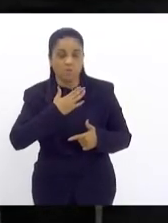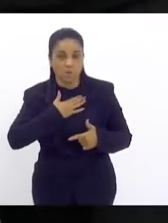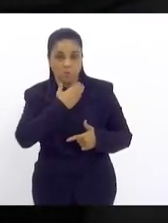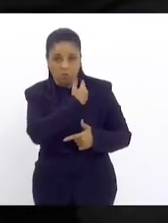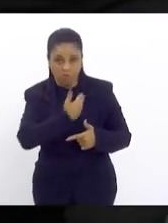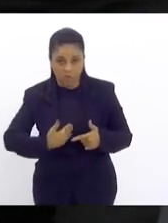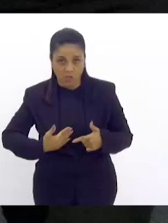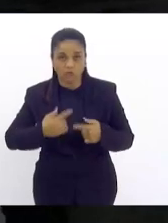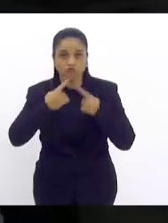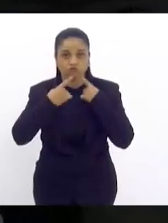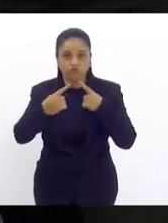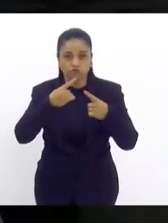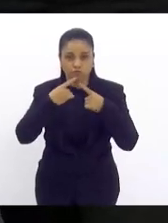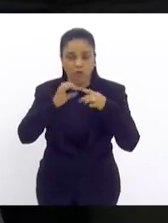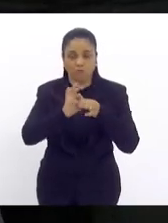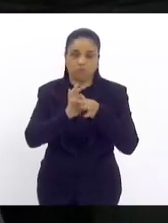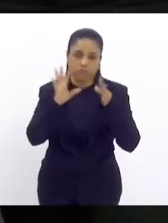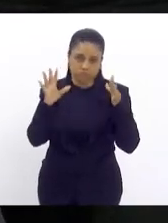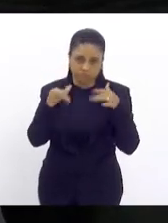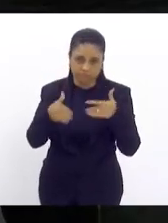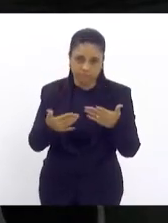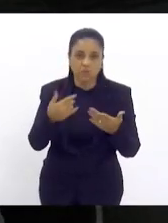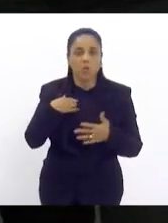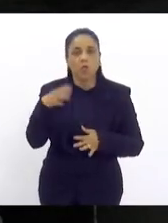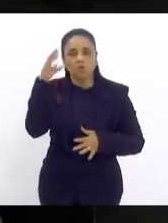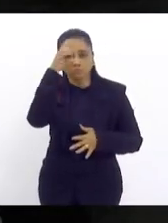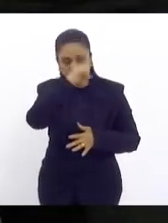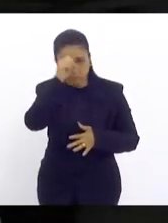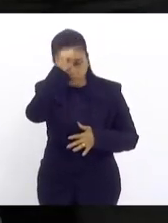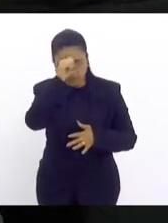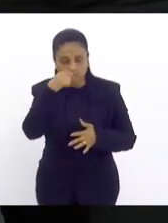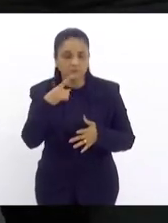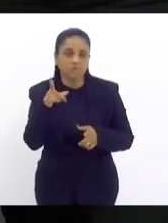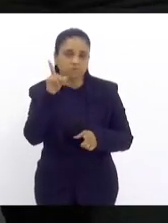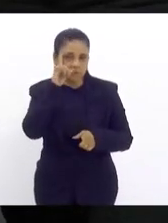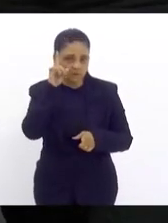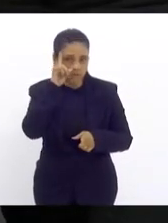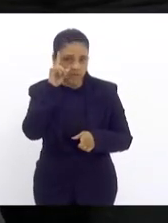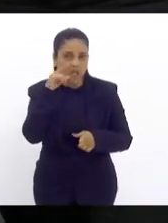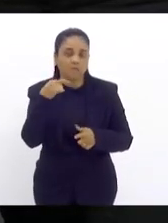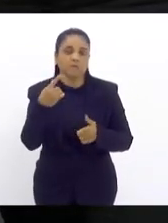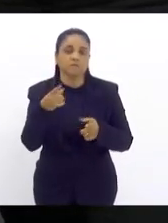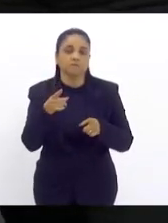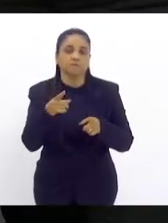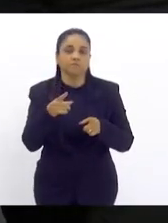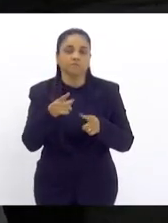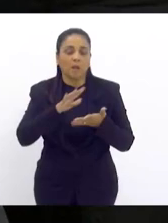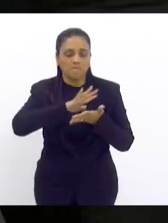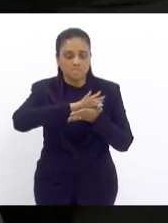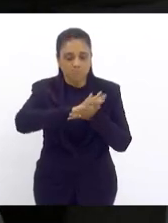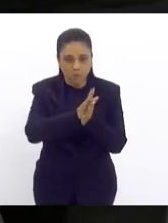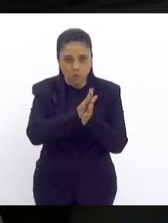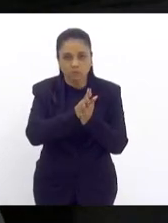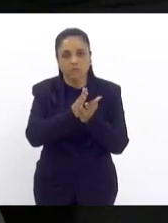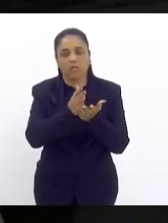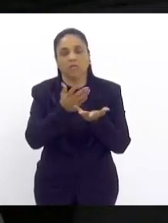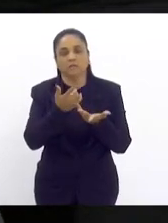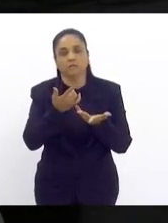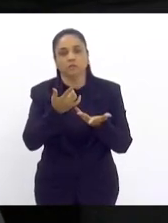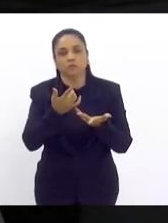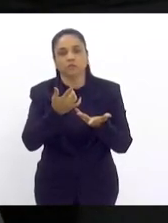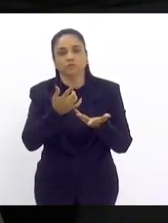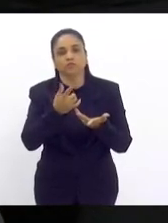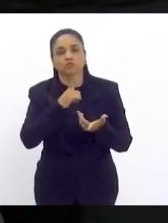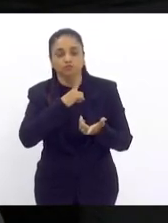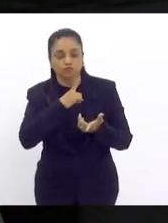penso que a gente está em constante em constante aprendizado a gente tá se desconstruindo com muitos preconceitos que nós temos que